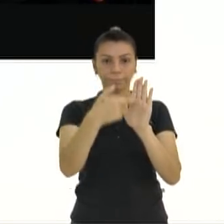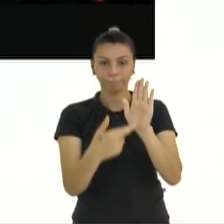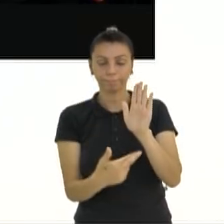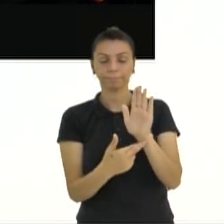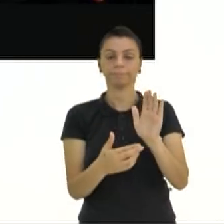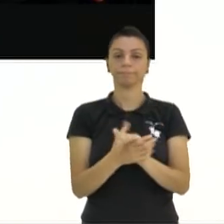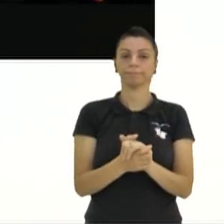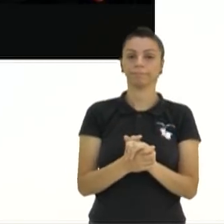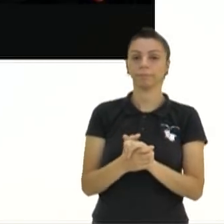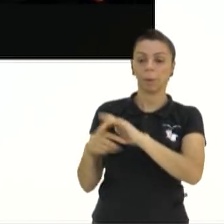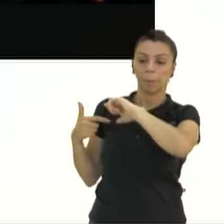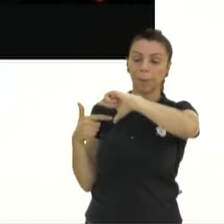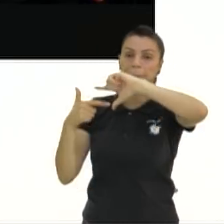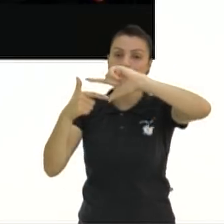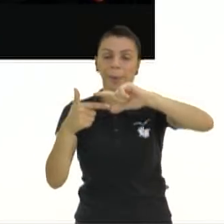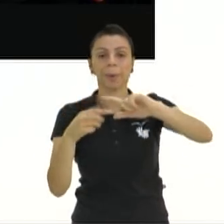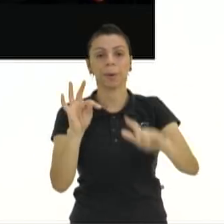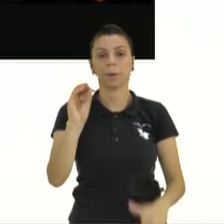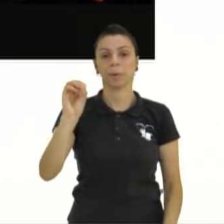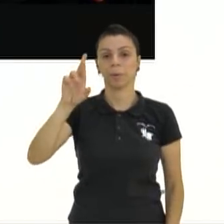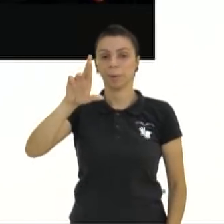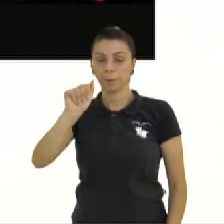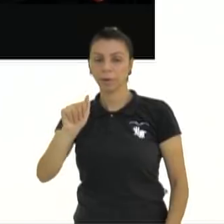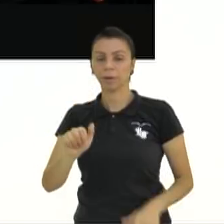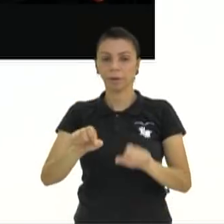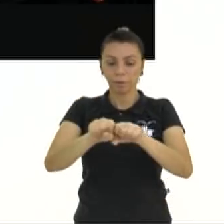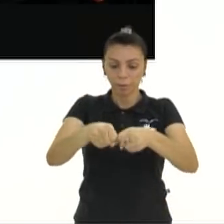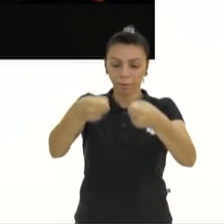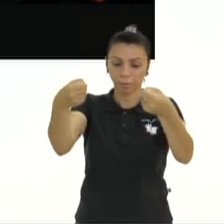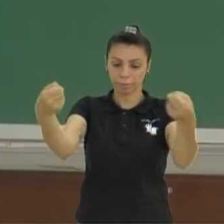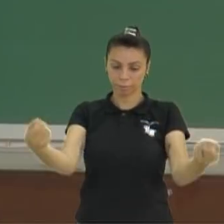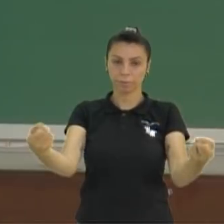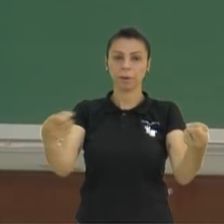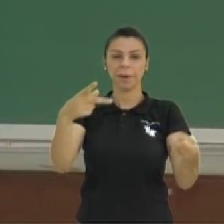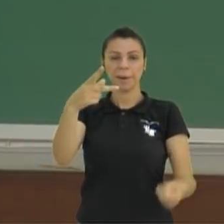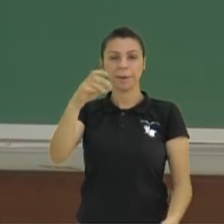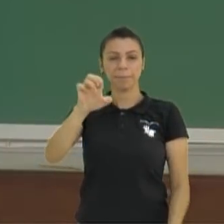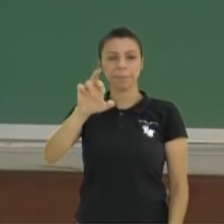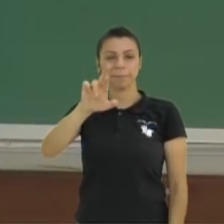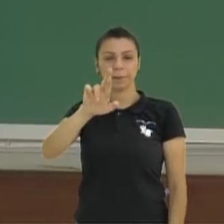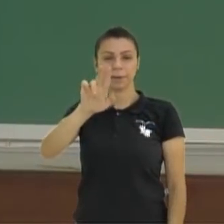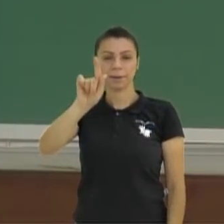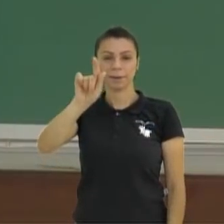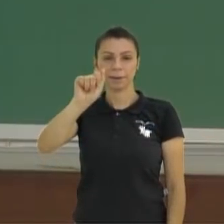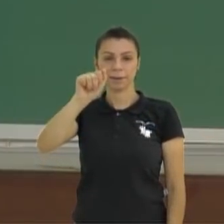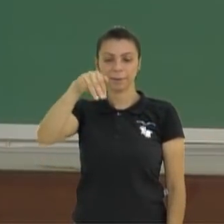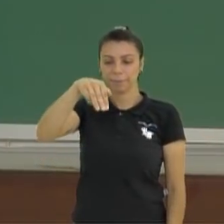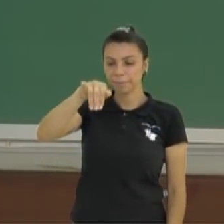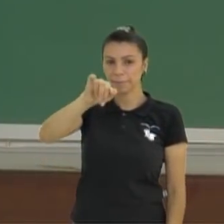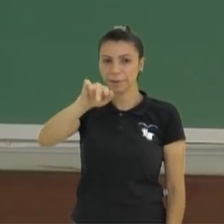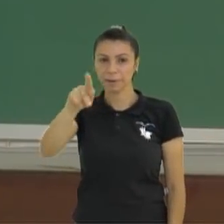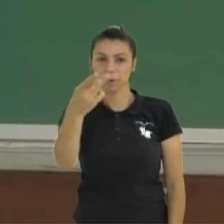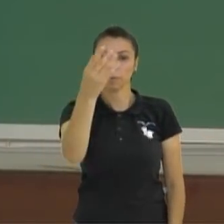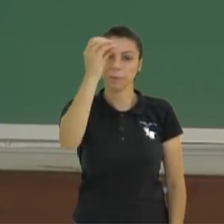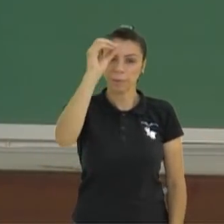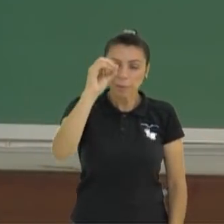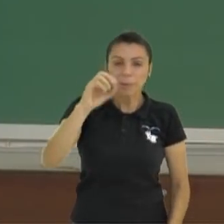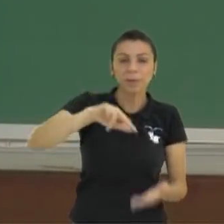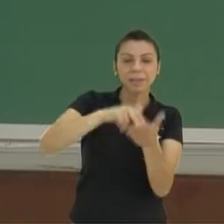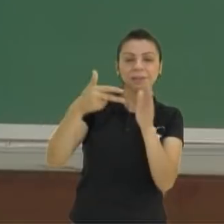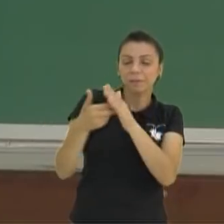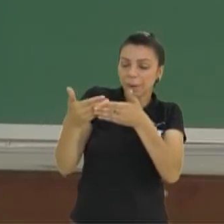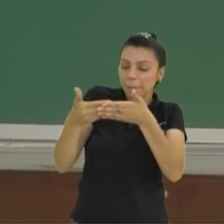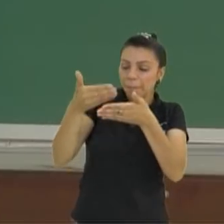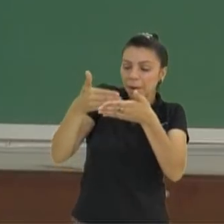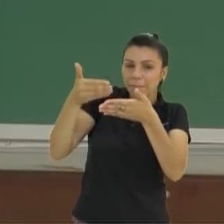Tradicionalmente, a Torá é escrita na forma de pergaminho. Então, pergaminho, porque remonta à antiguidade judaica, aos tempos